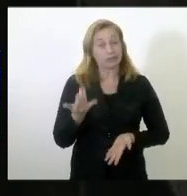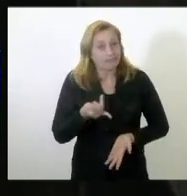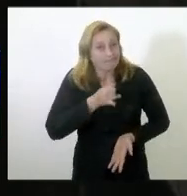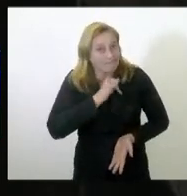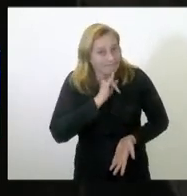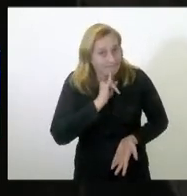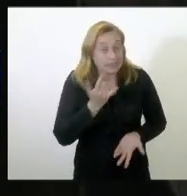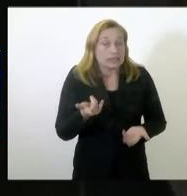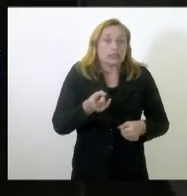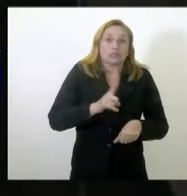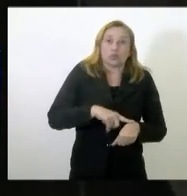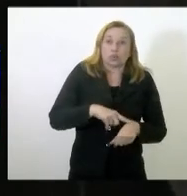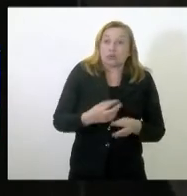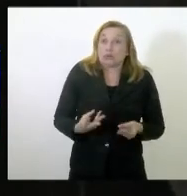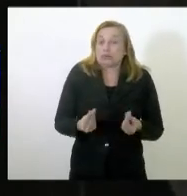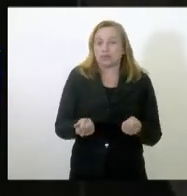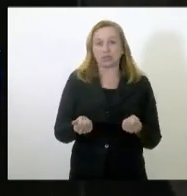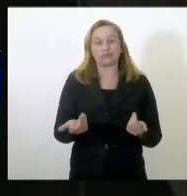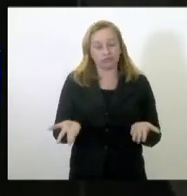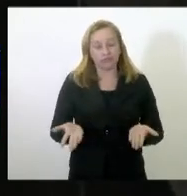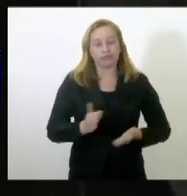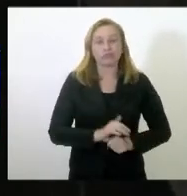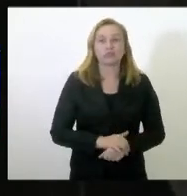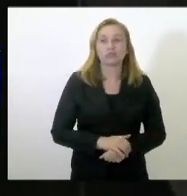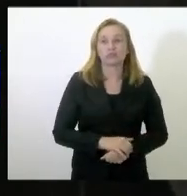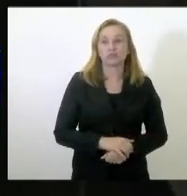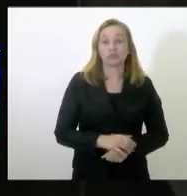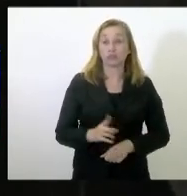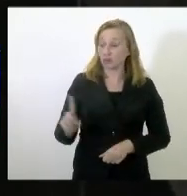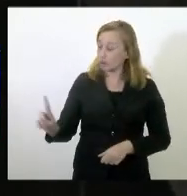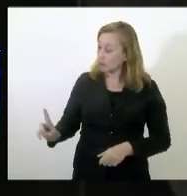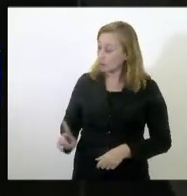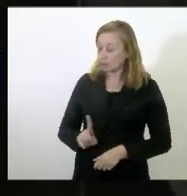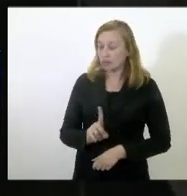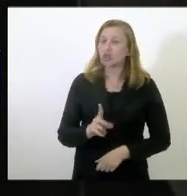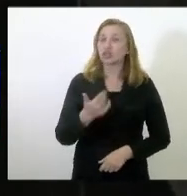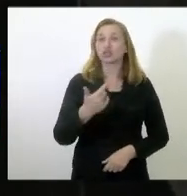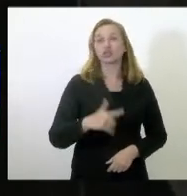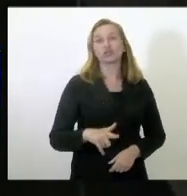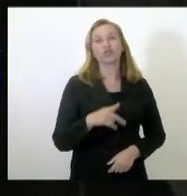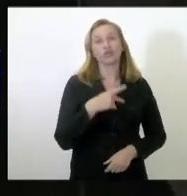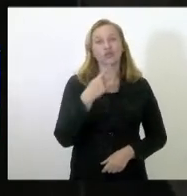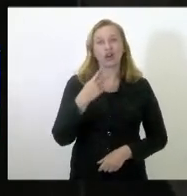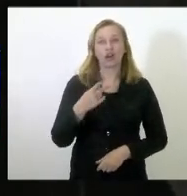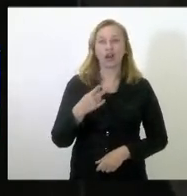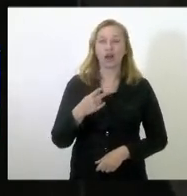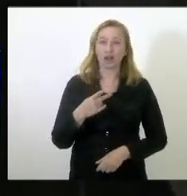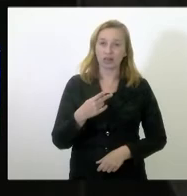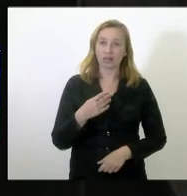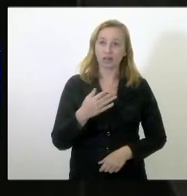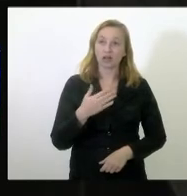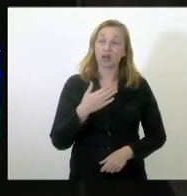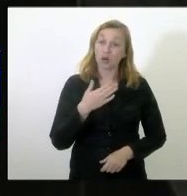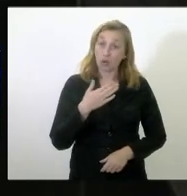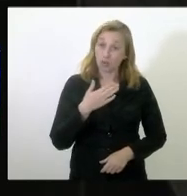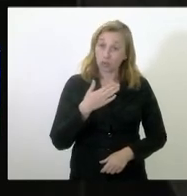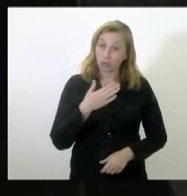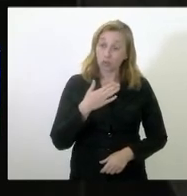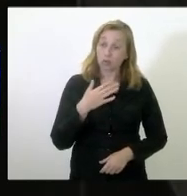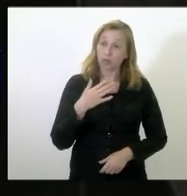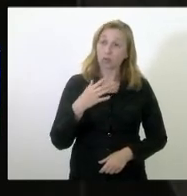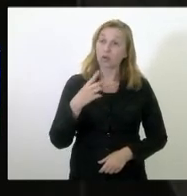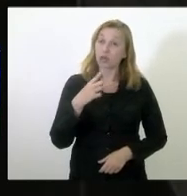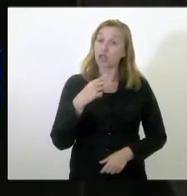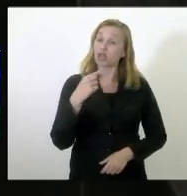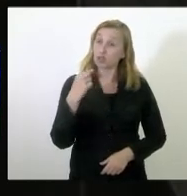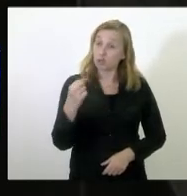infelizmente, momento esse sensível, eu vim aqui mais uma vez ser transparente com os meus eleitores e com os meus companheiros